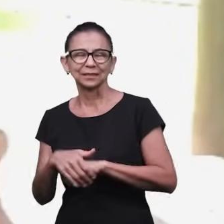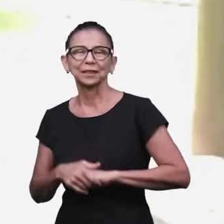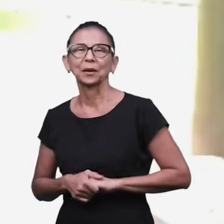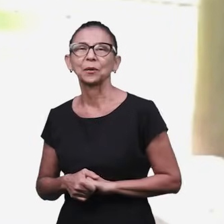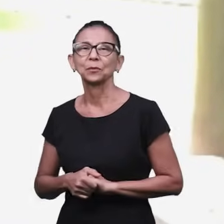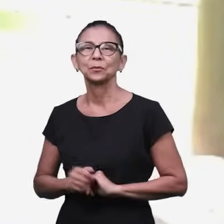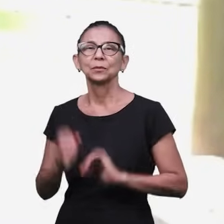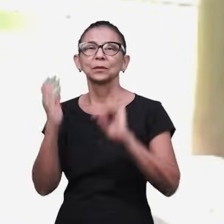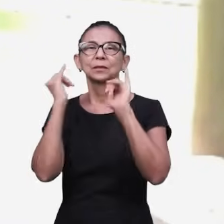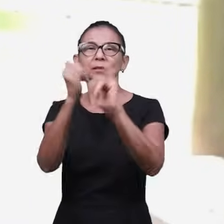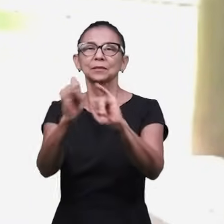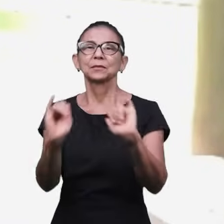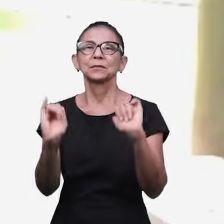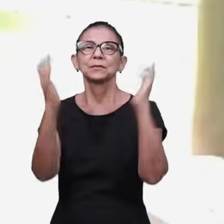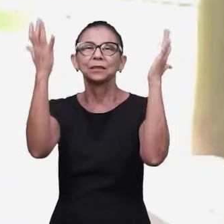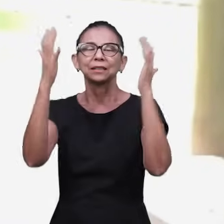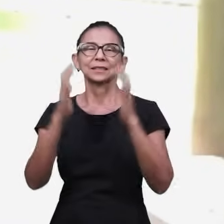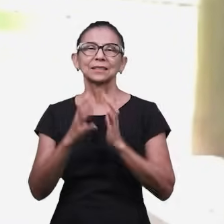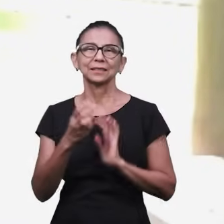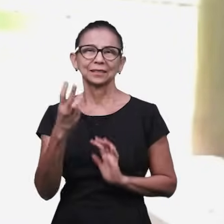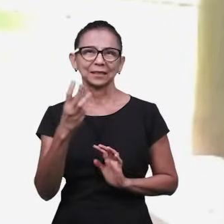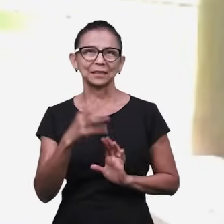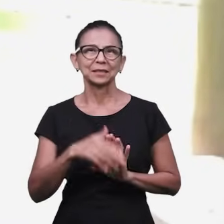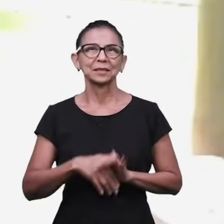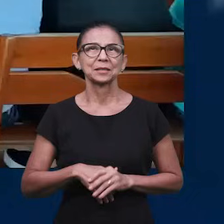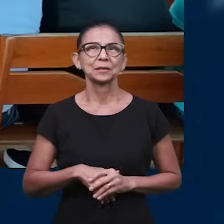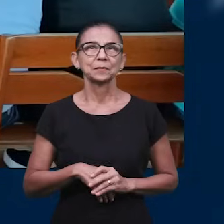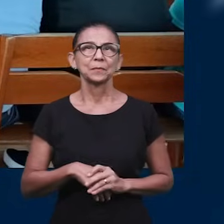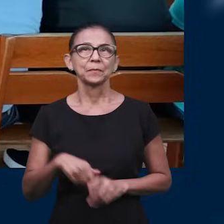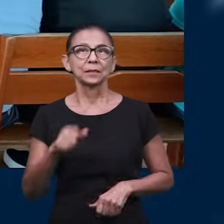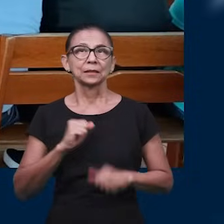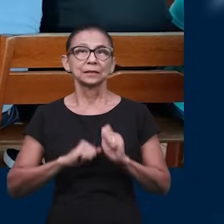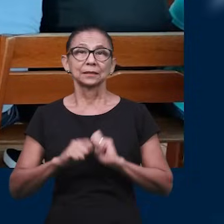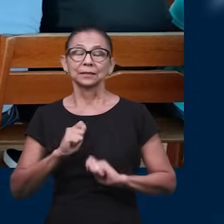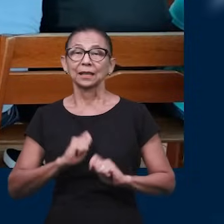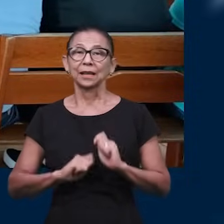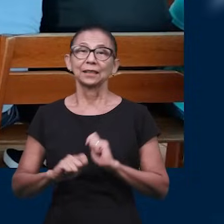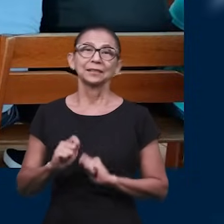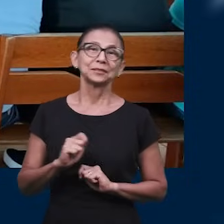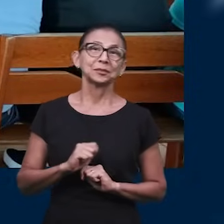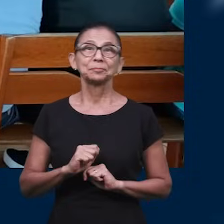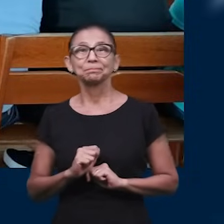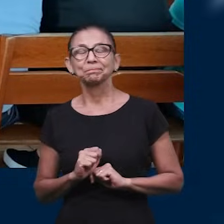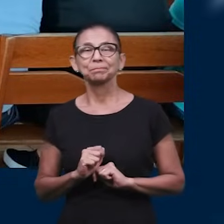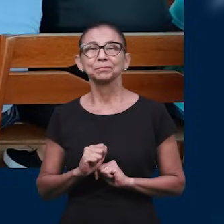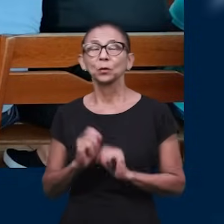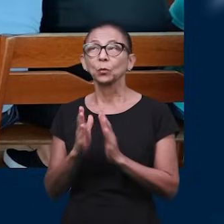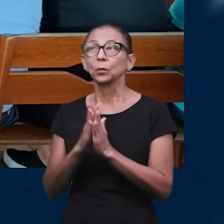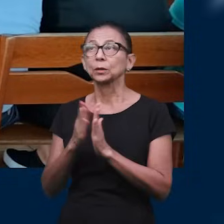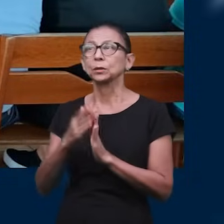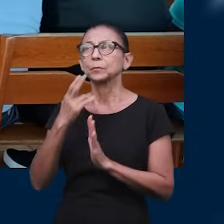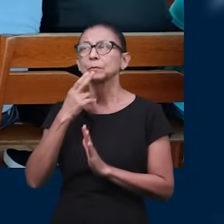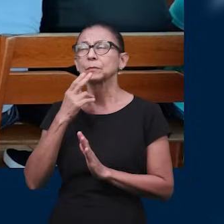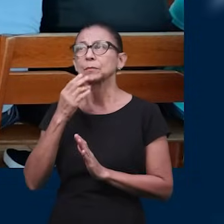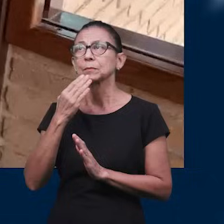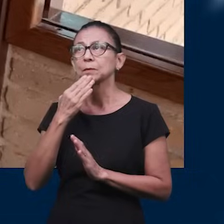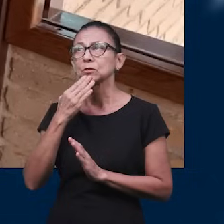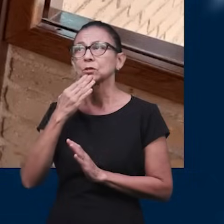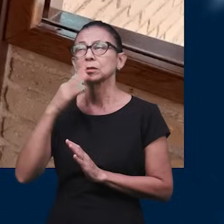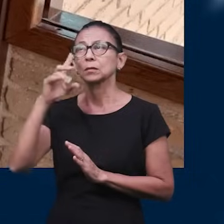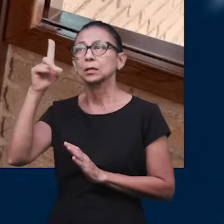do grande evento mundial Trombetas e Festas 3. A expectativa era grande de que tudo desse certo e